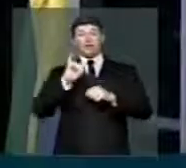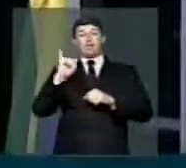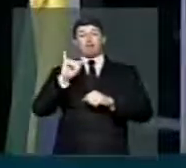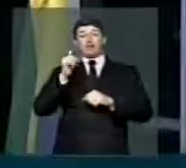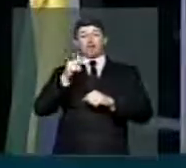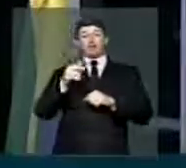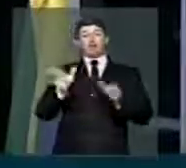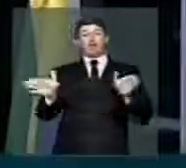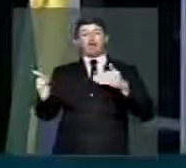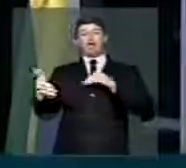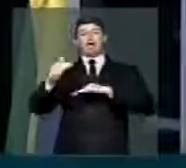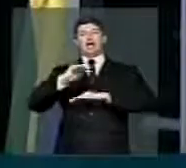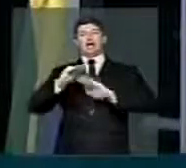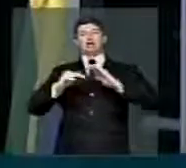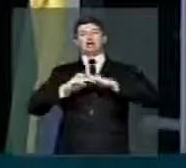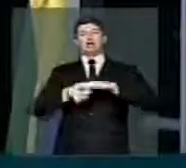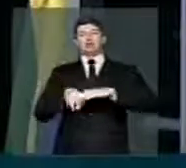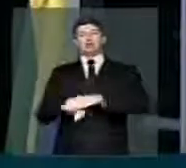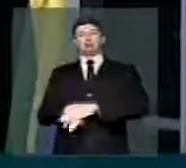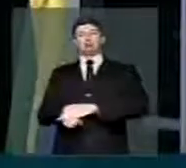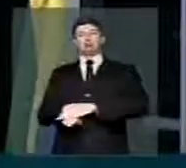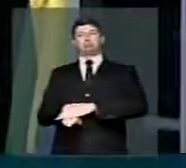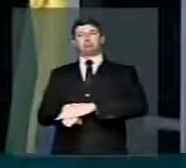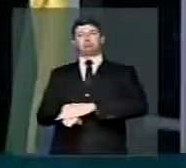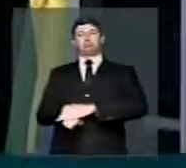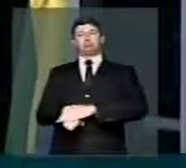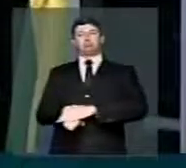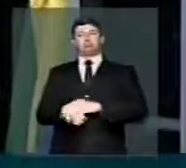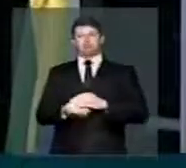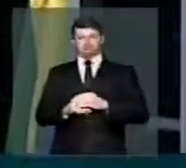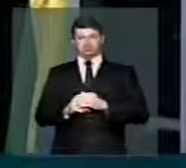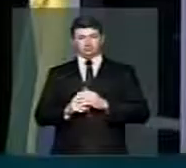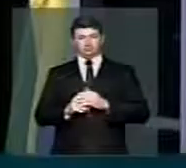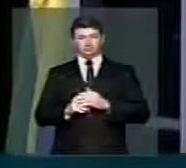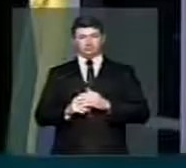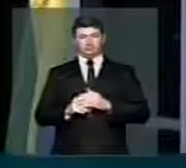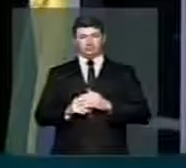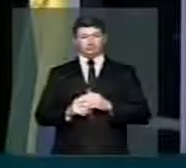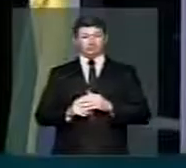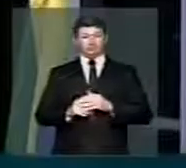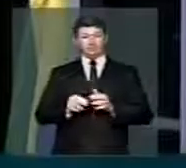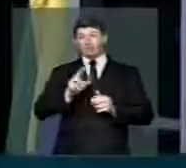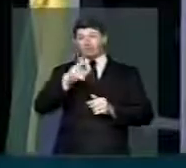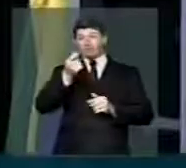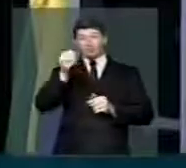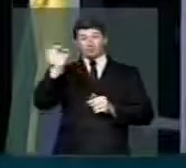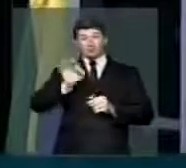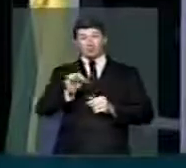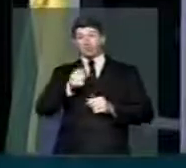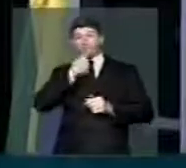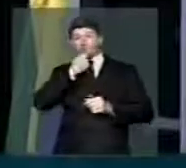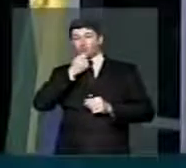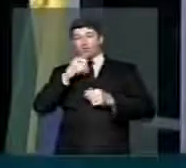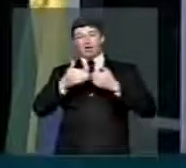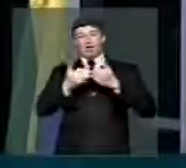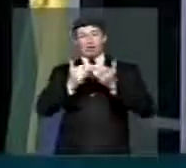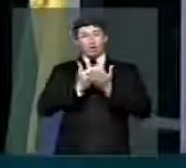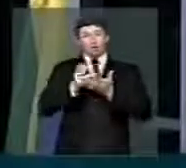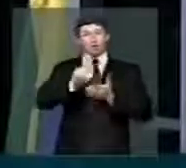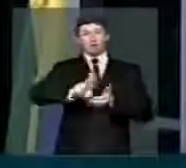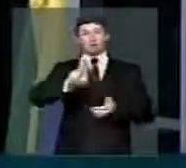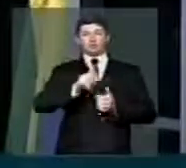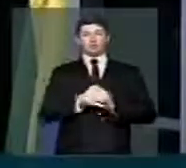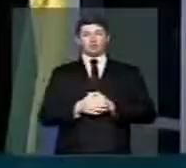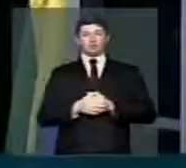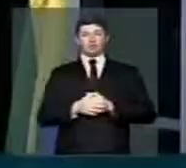estão encaixotados no estado de São Paulo. Nem 20% estão em operação, nem